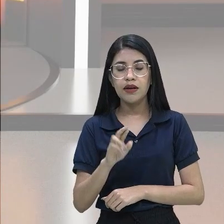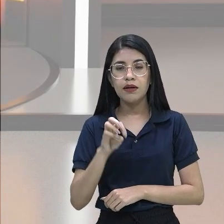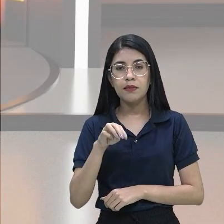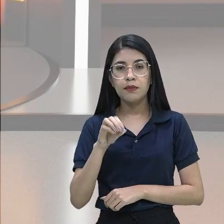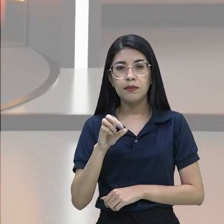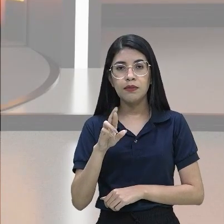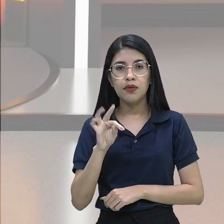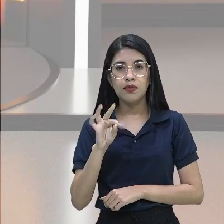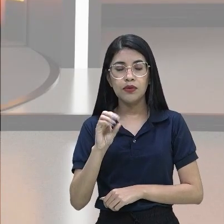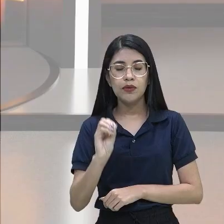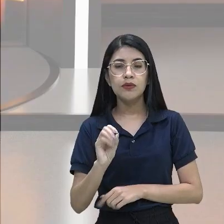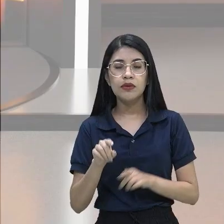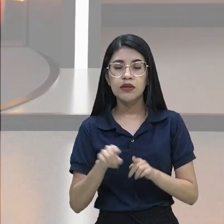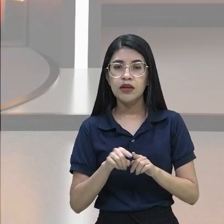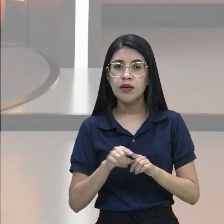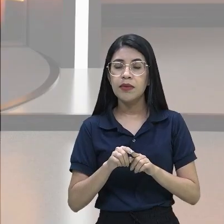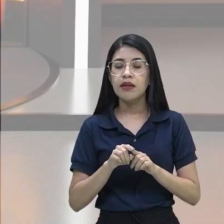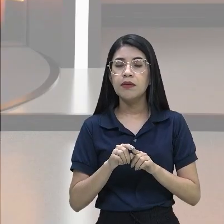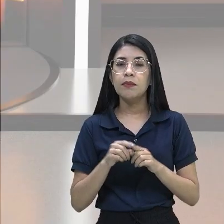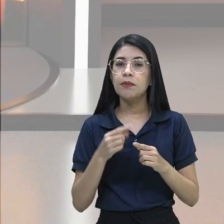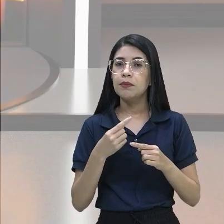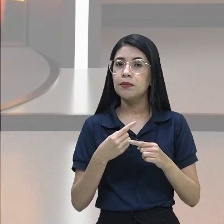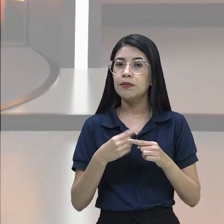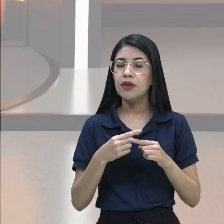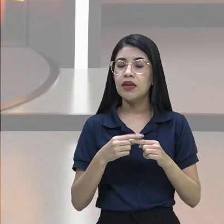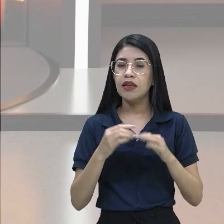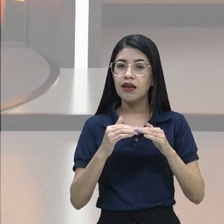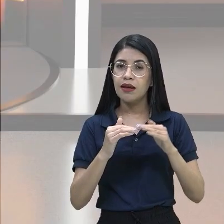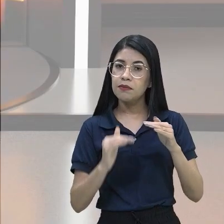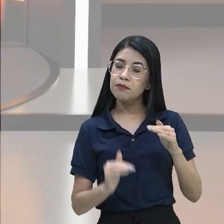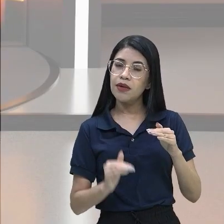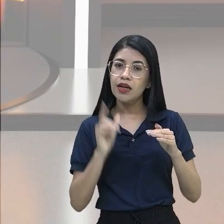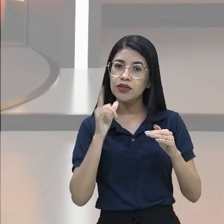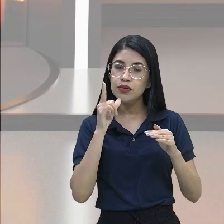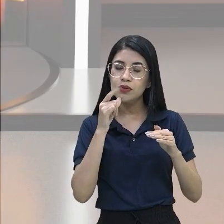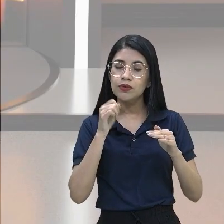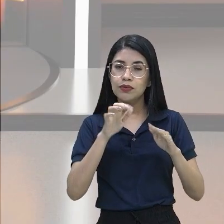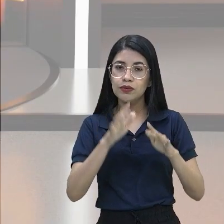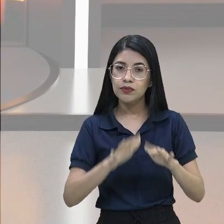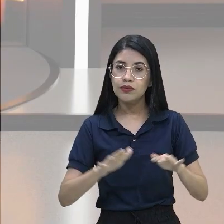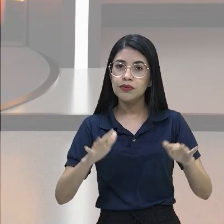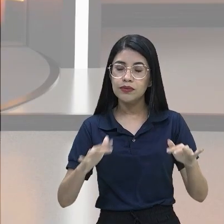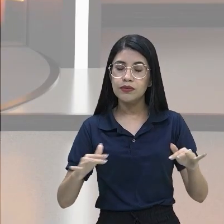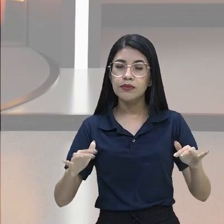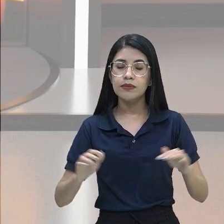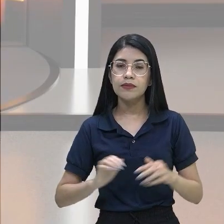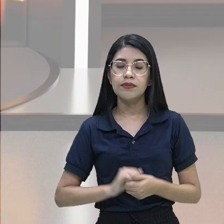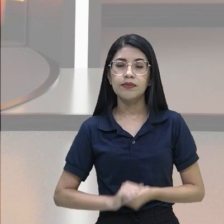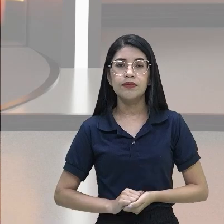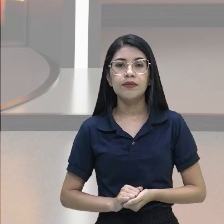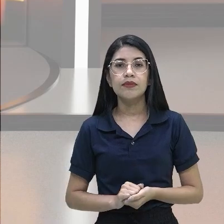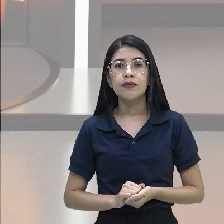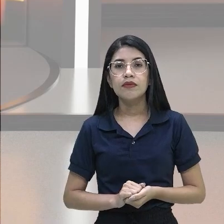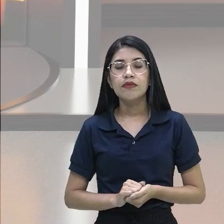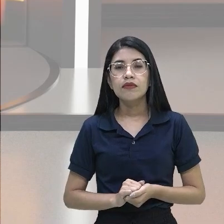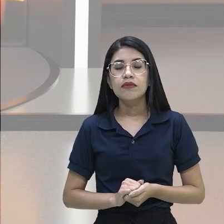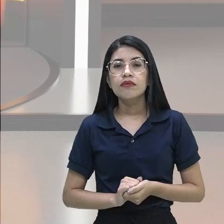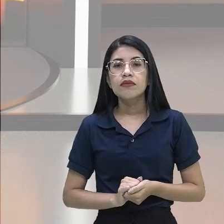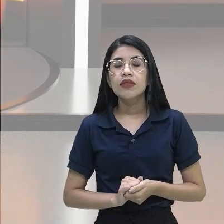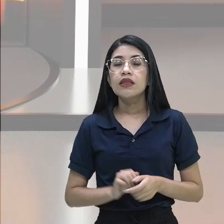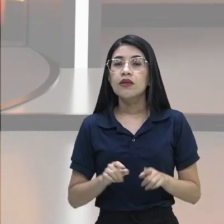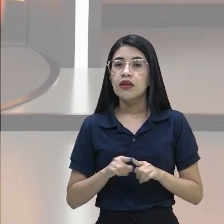uma depressão absoluta, porque está abaixo, bem abaixo do nível do mar, tá? Então, vai ter